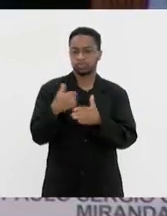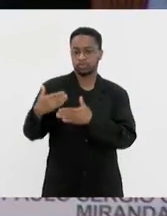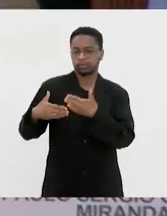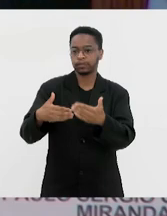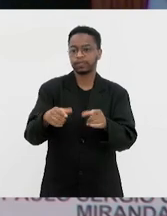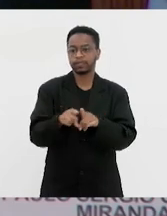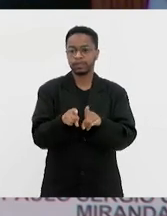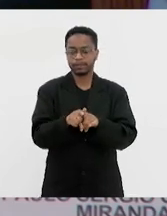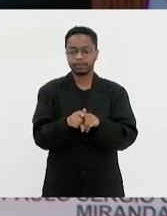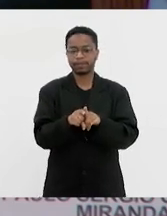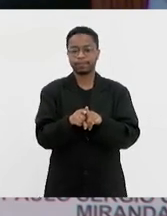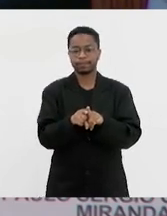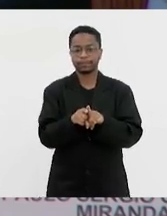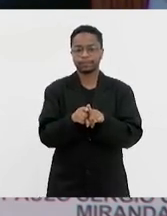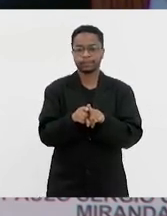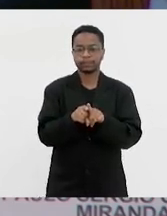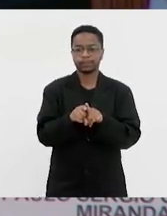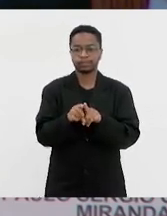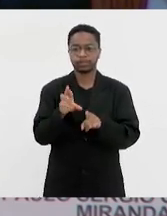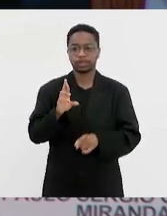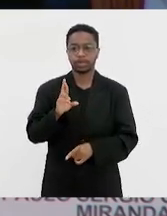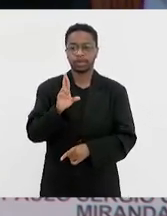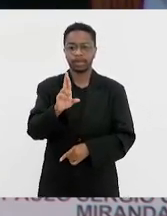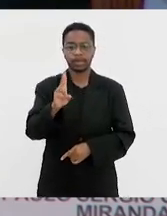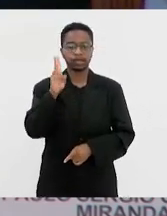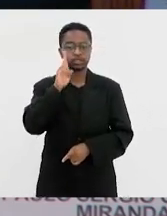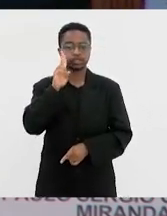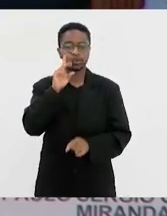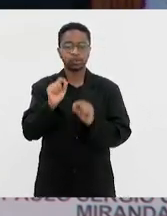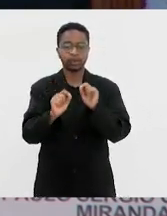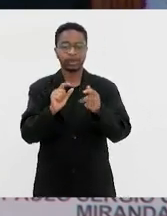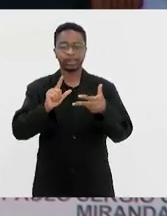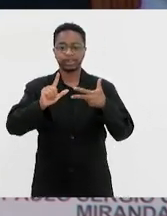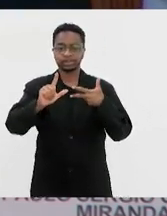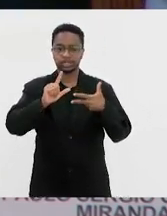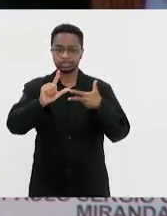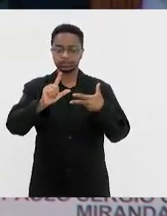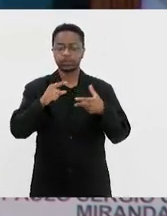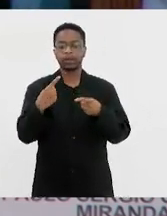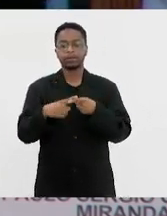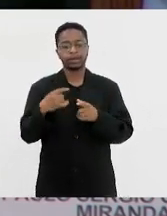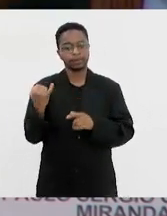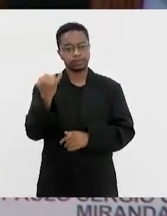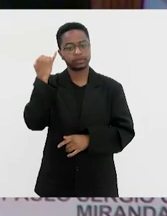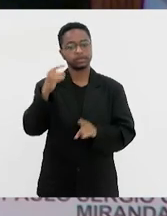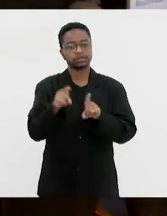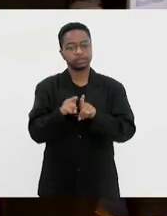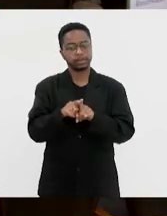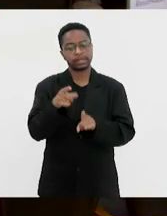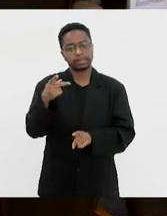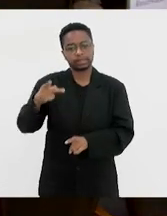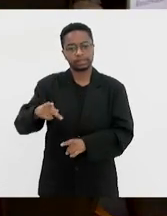representa, opa, essa história toda, o legislativo, que é muito importante também na história da cidade.